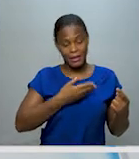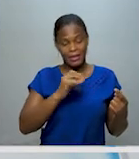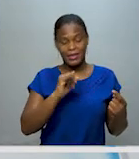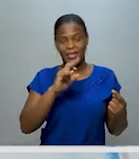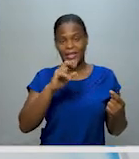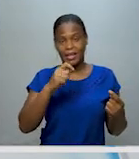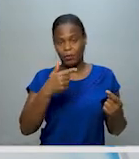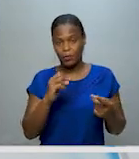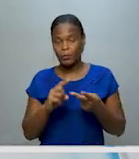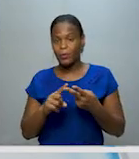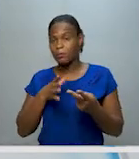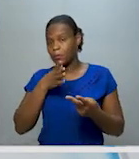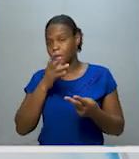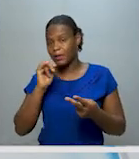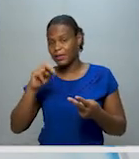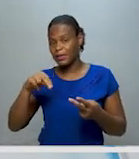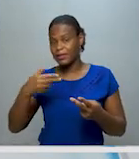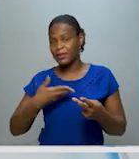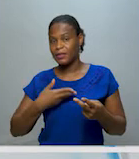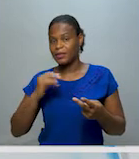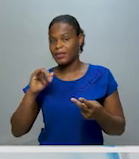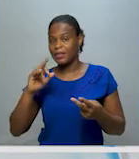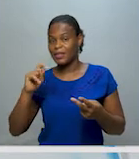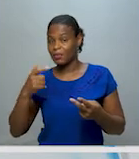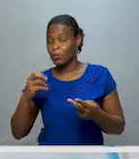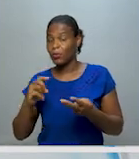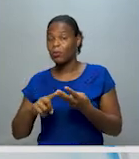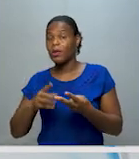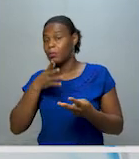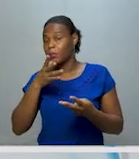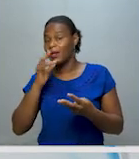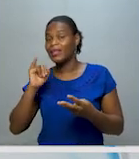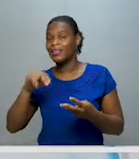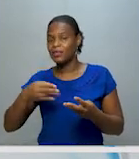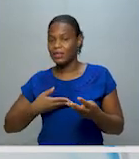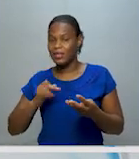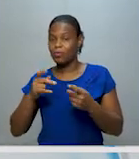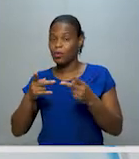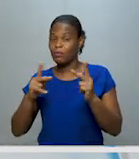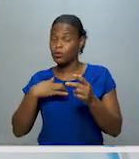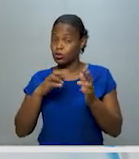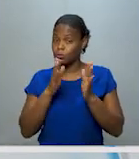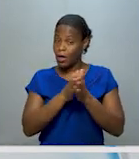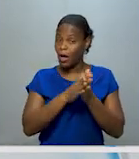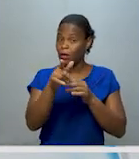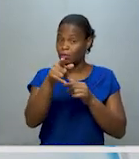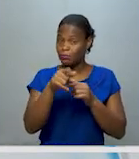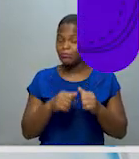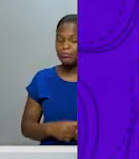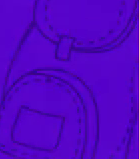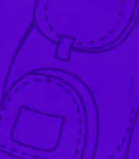direto, discurso indireto e discurso indireto livre. Espero que você tenha aproveitado no máximo esta